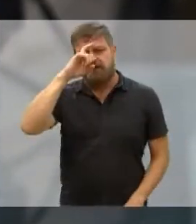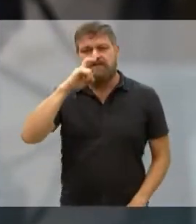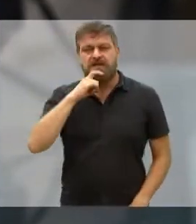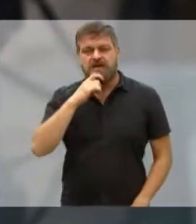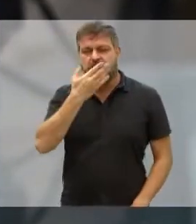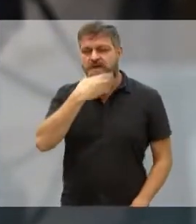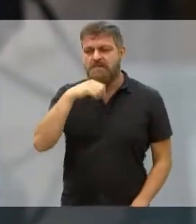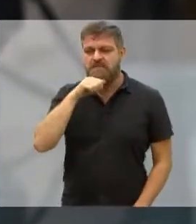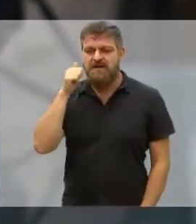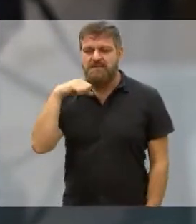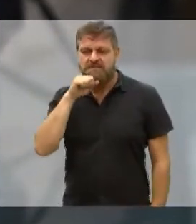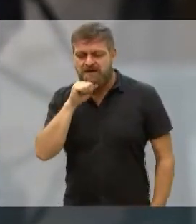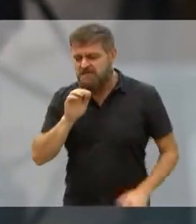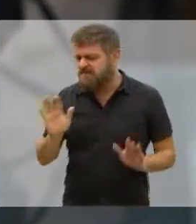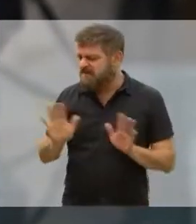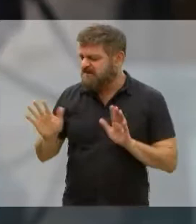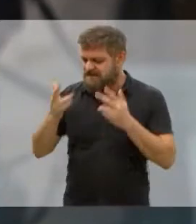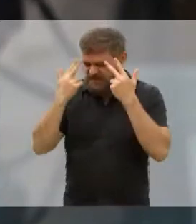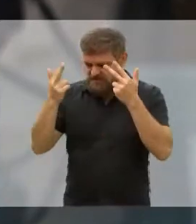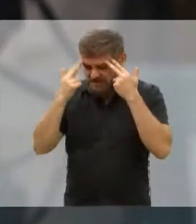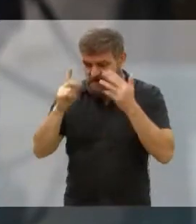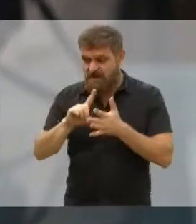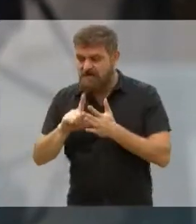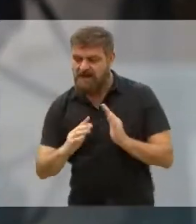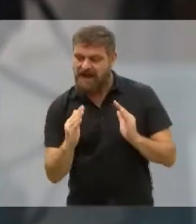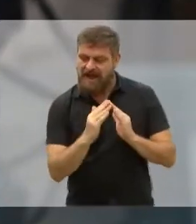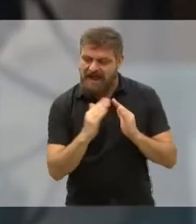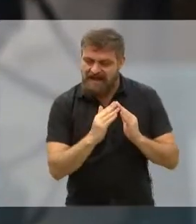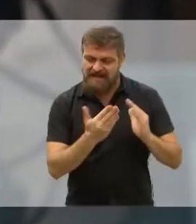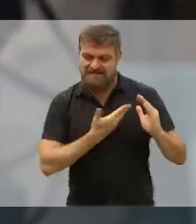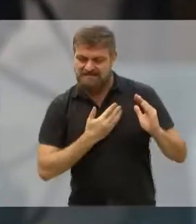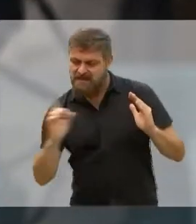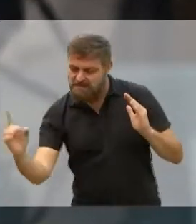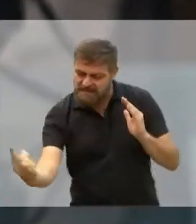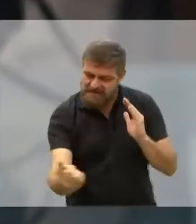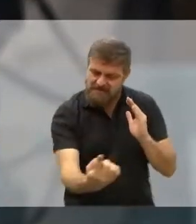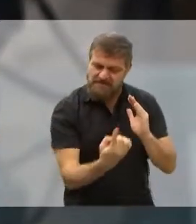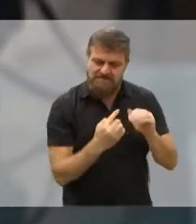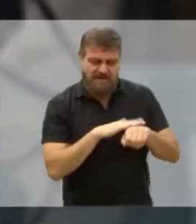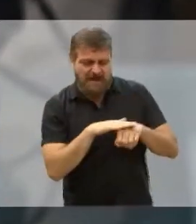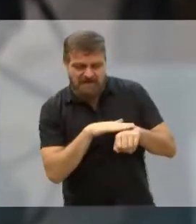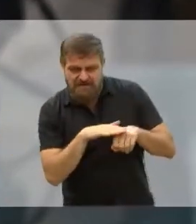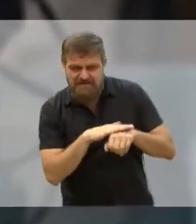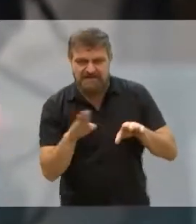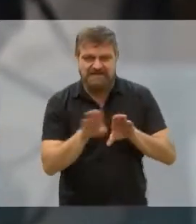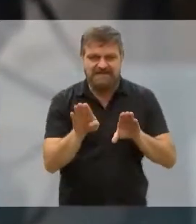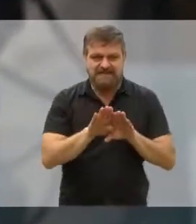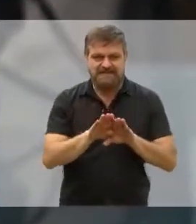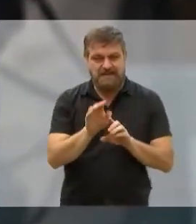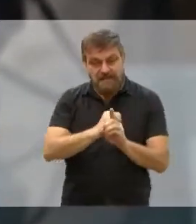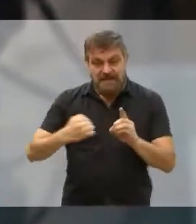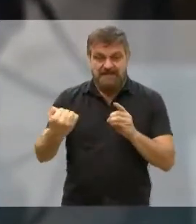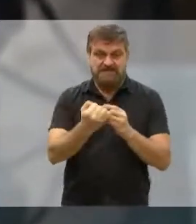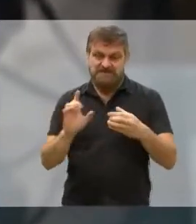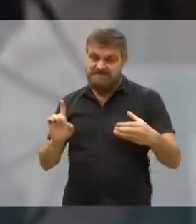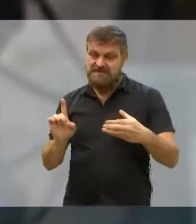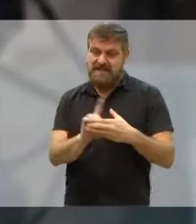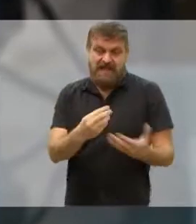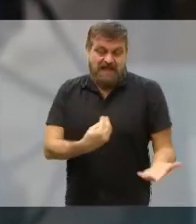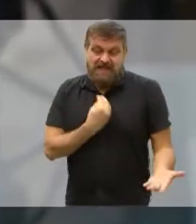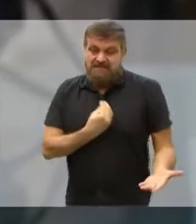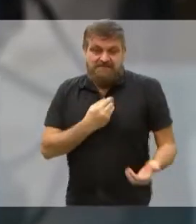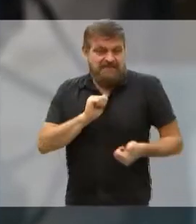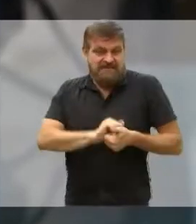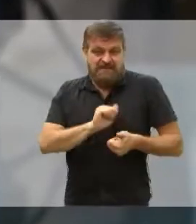mais tranquilo esses pais ficam. Eles poderem ir na casa dos colegas, na própria casa das famílias, em ambientes sociais.